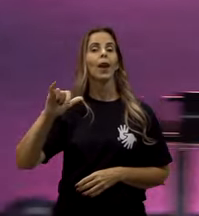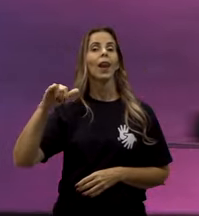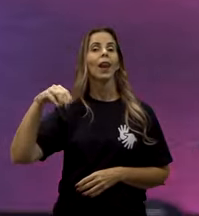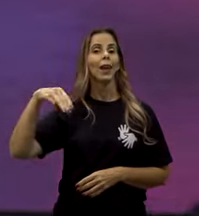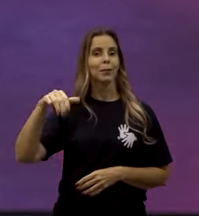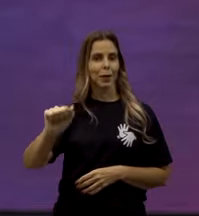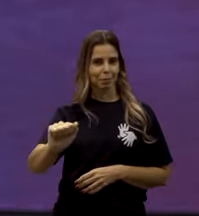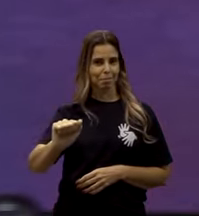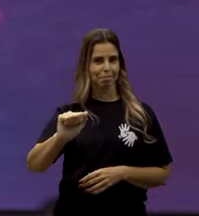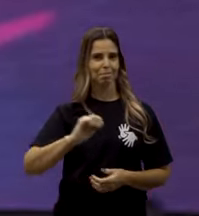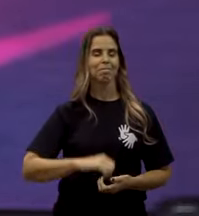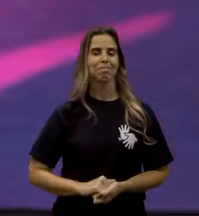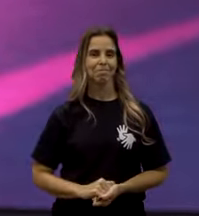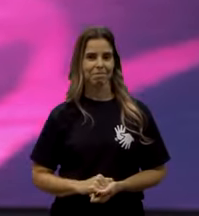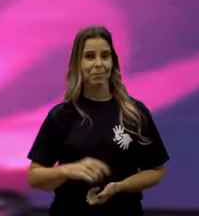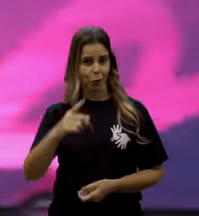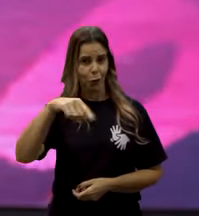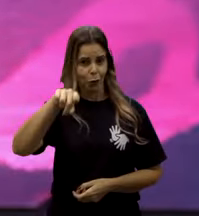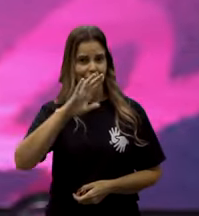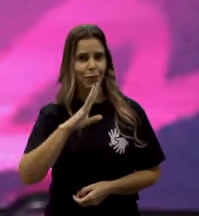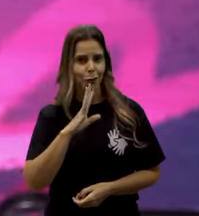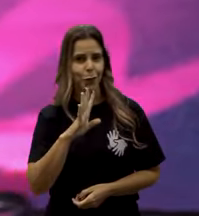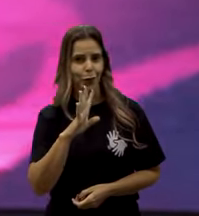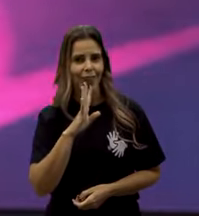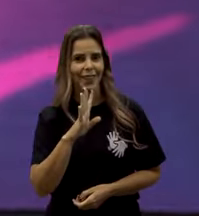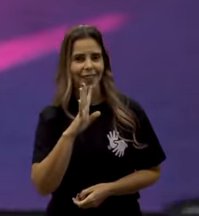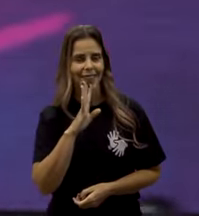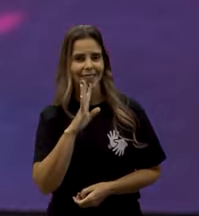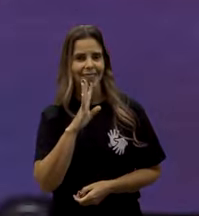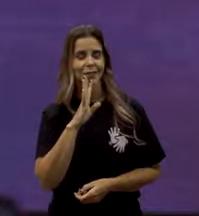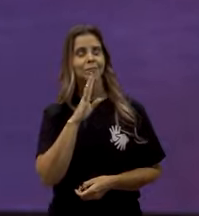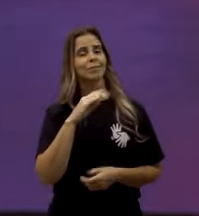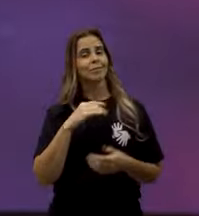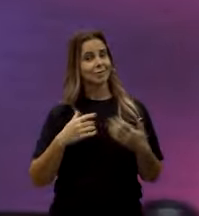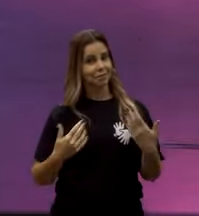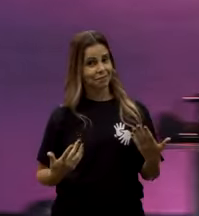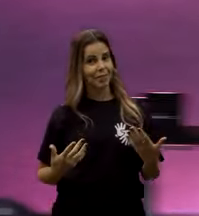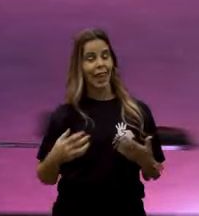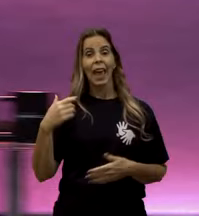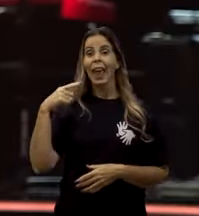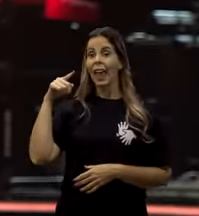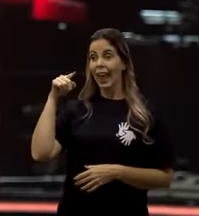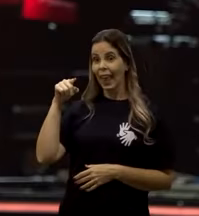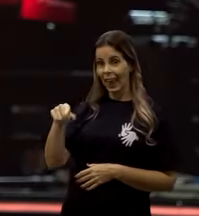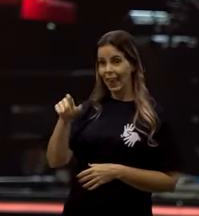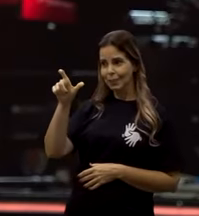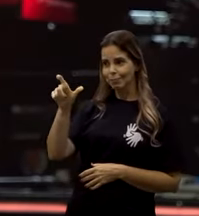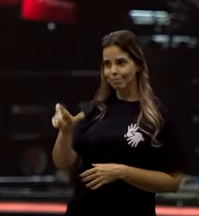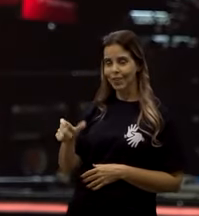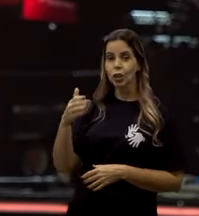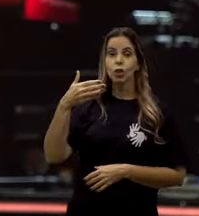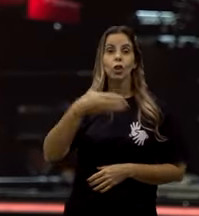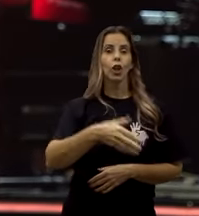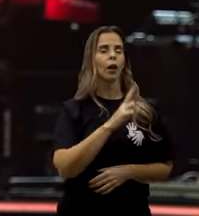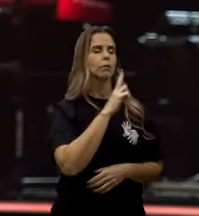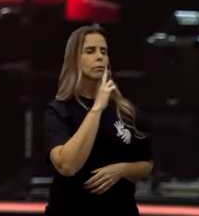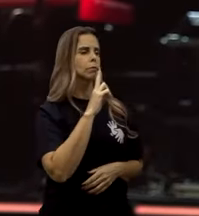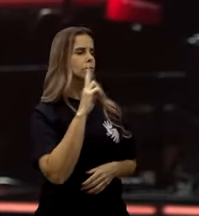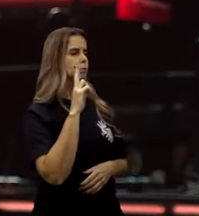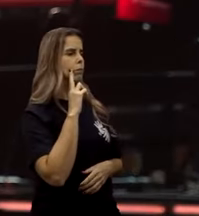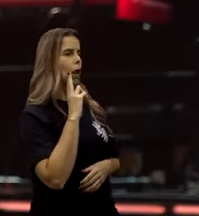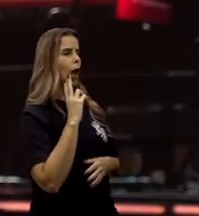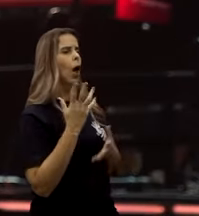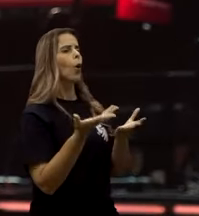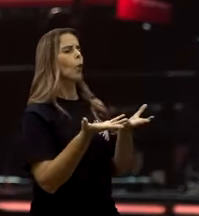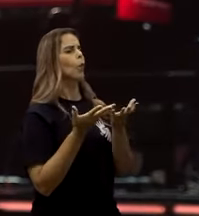escute cara el é desses sabe que ele chega no restaurante falou assim dá uma água com gás um su de laranja e